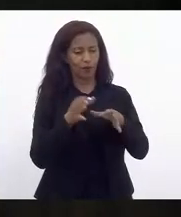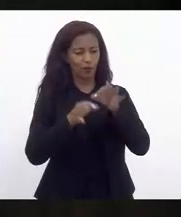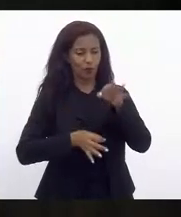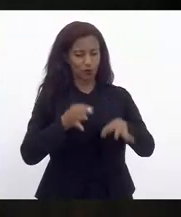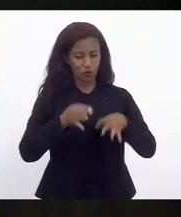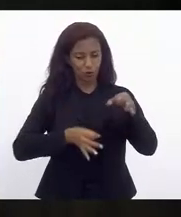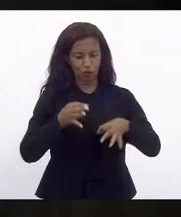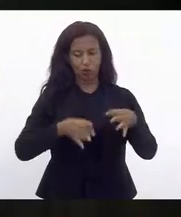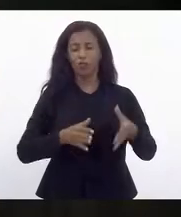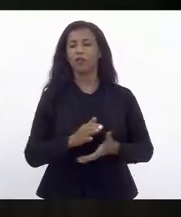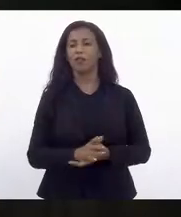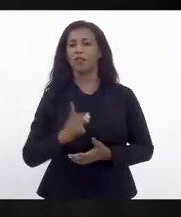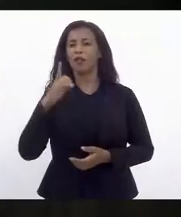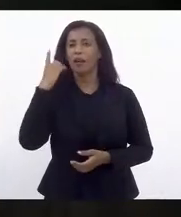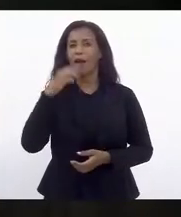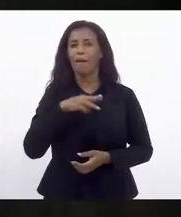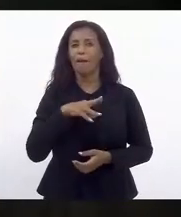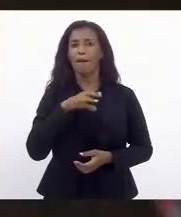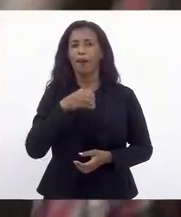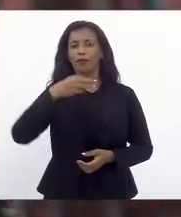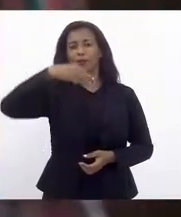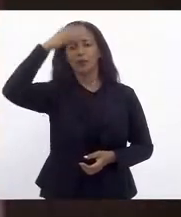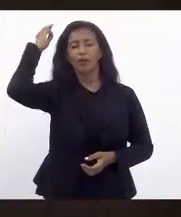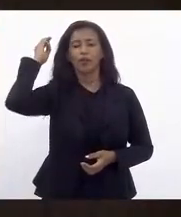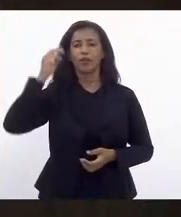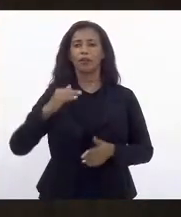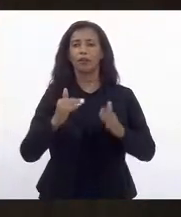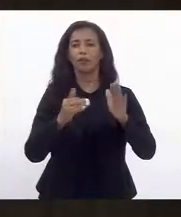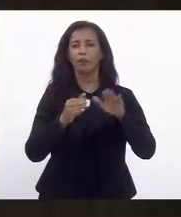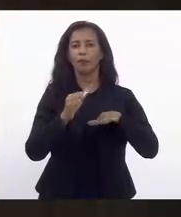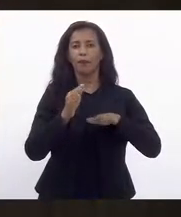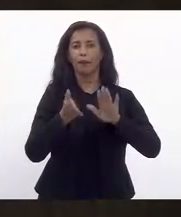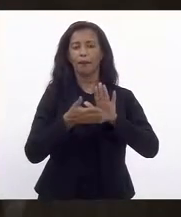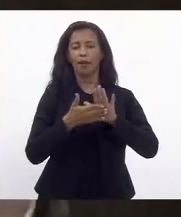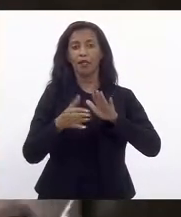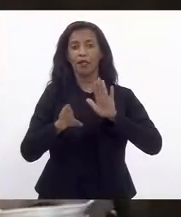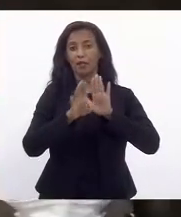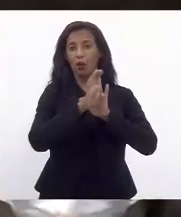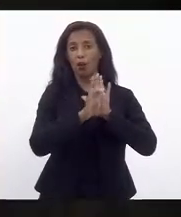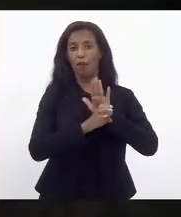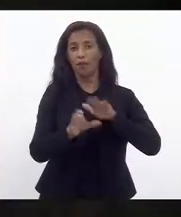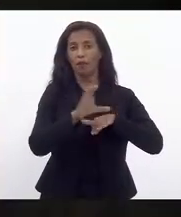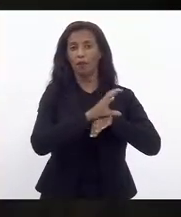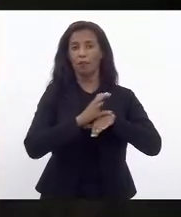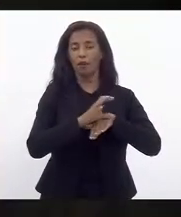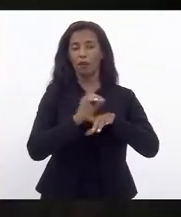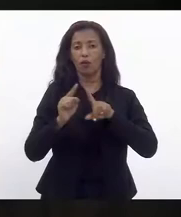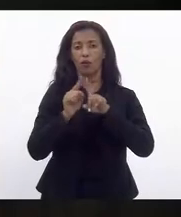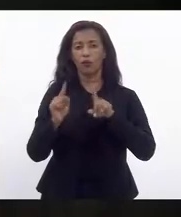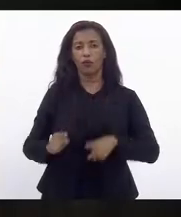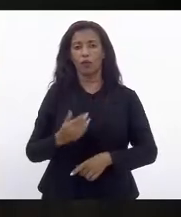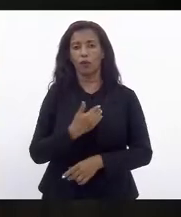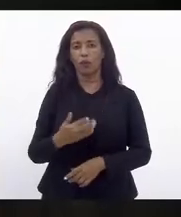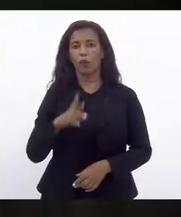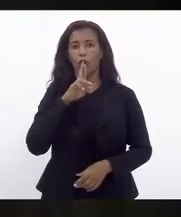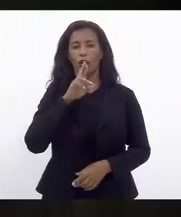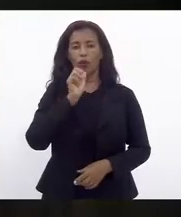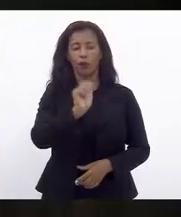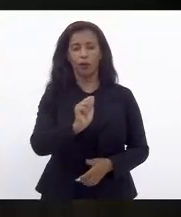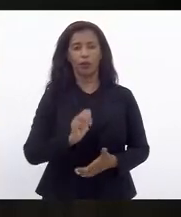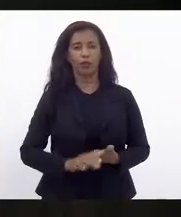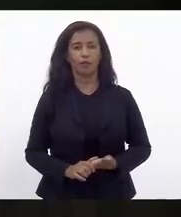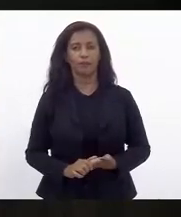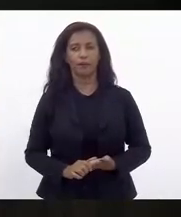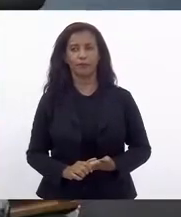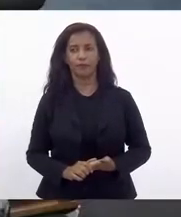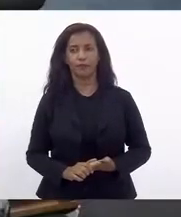Justiça, deputado Márcio Pacheco. Parecer pela constitucionalidade com emendas. Servidores públicos, deputado Rodrigo Amorim.